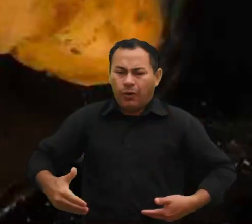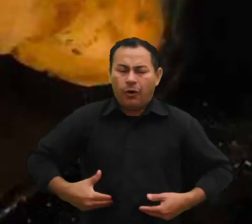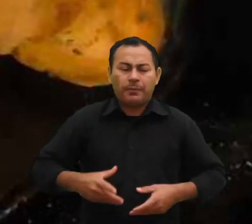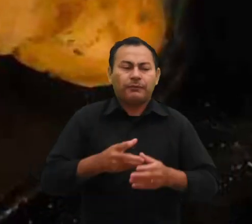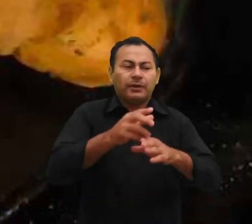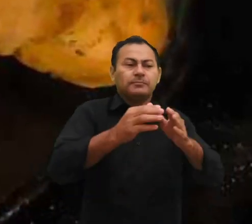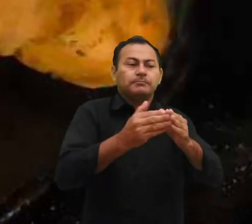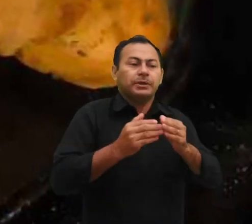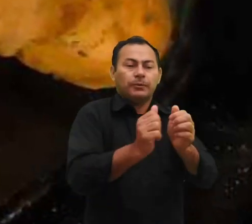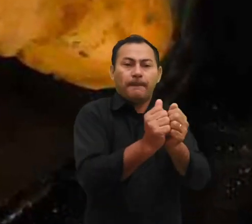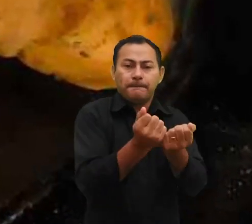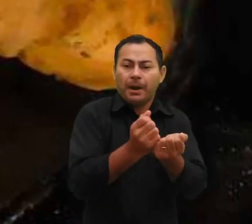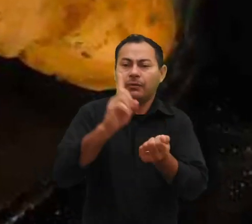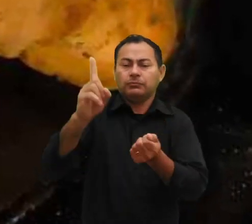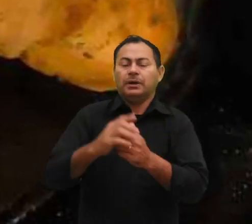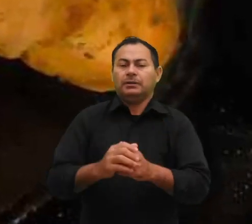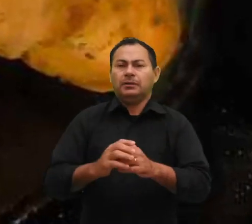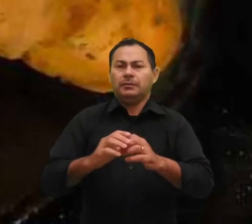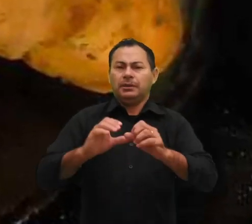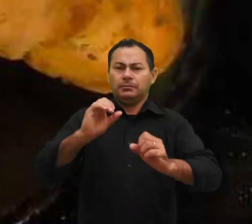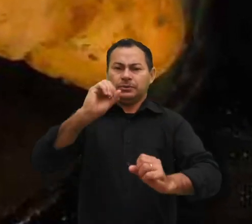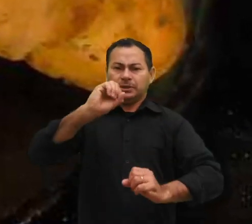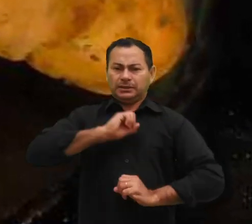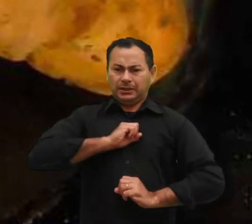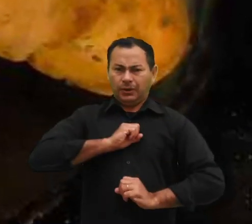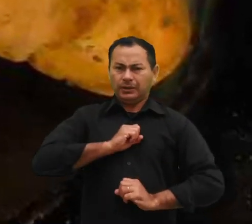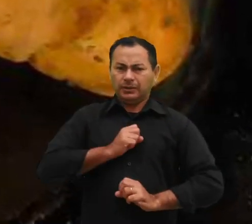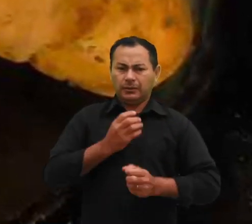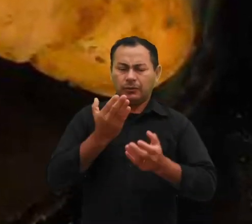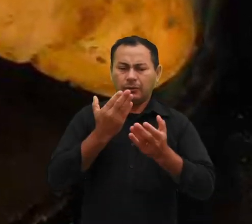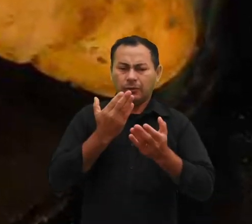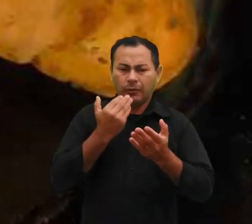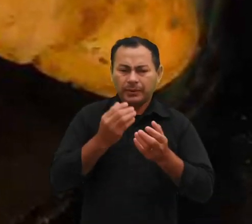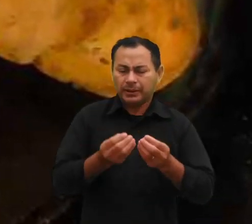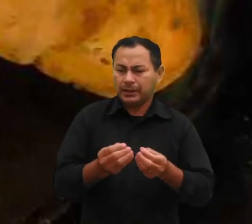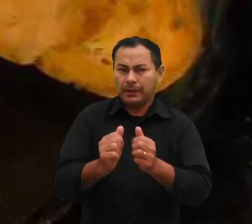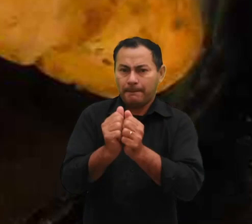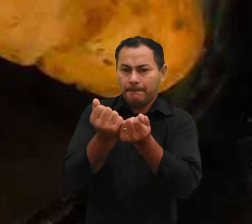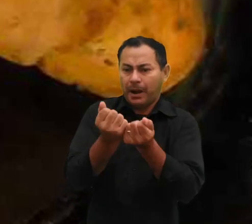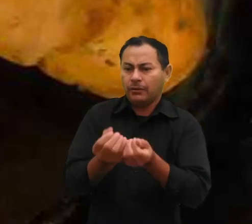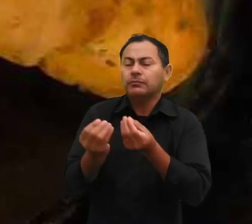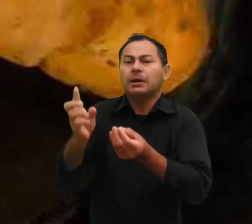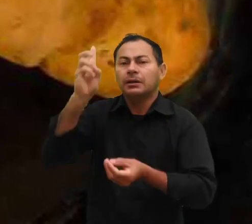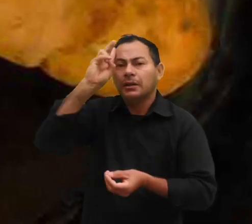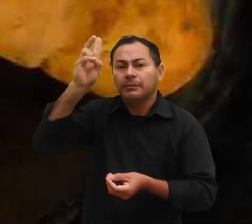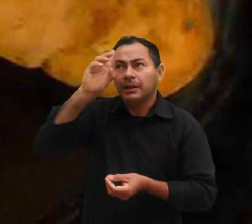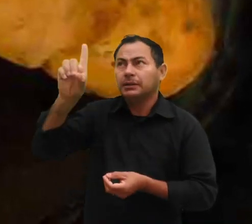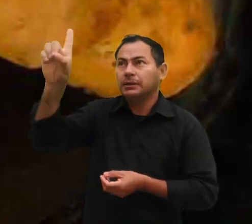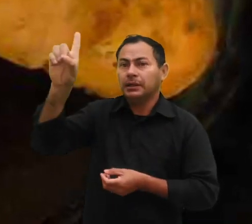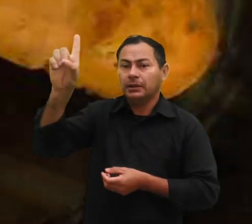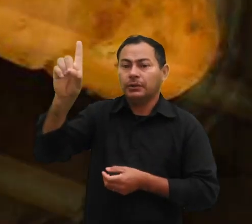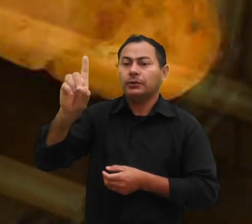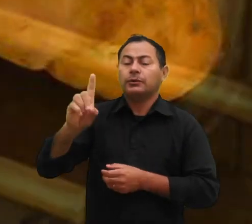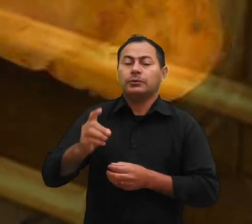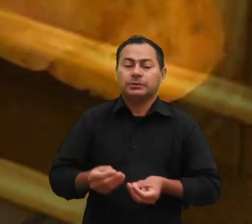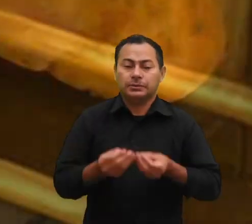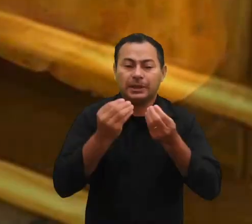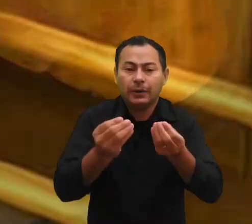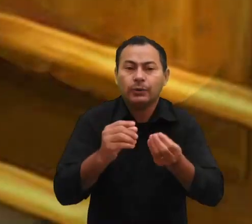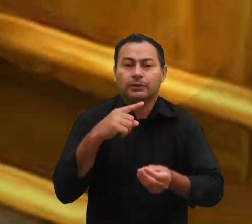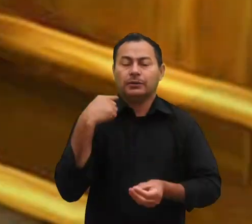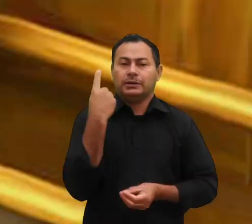não deveriam ser comidos pelos sacerdotes. Mas o propósito daqueles pães era lembrar que Deus supre as